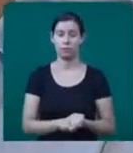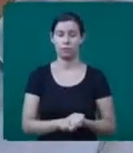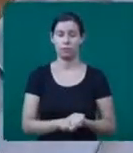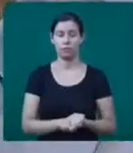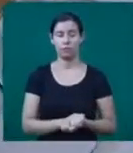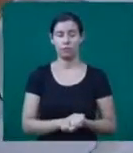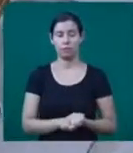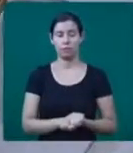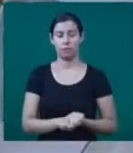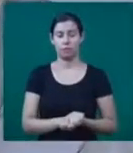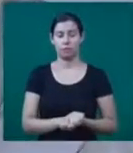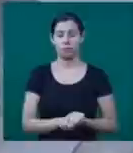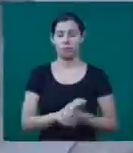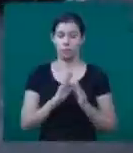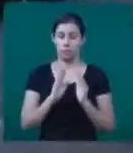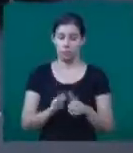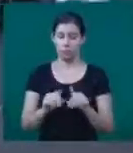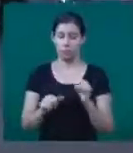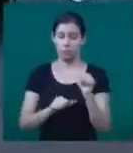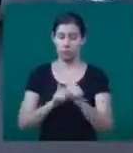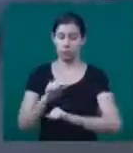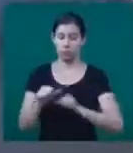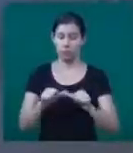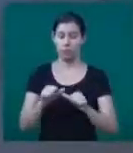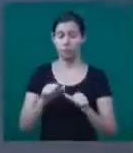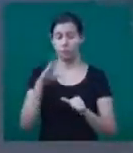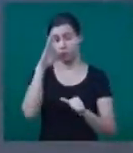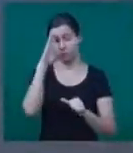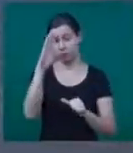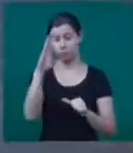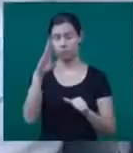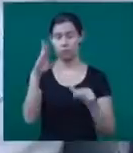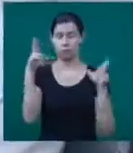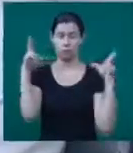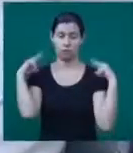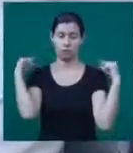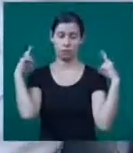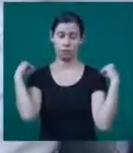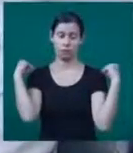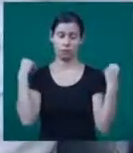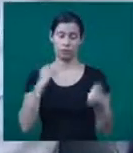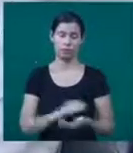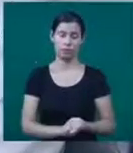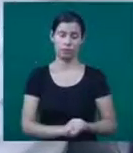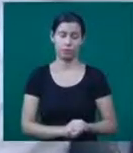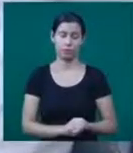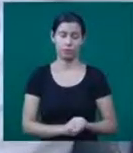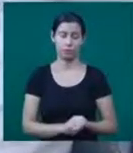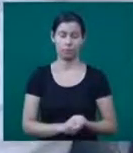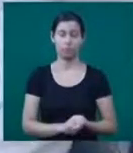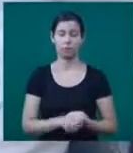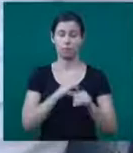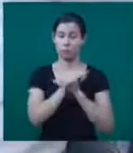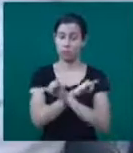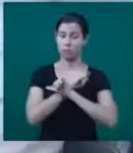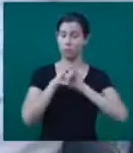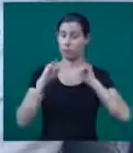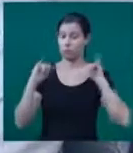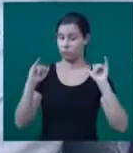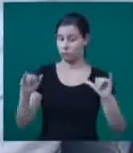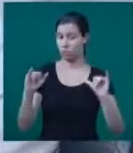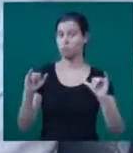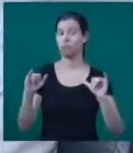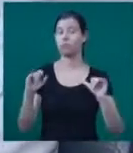já implementadas na cidade, o papel do motorista é fundamental. As campanhas vão continuar, nós vamos fazendo, programando outras